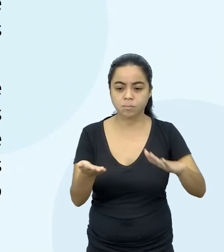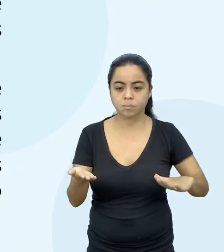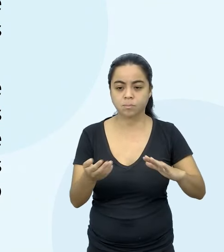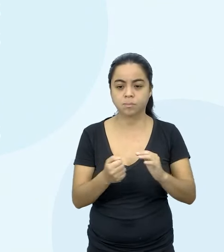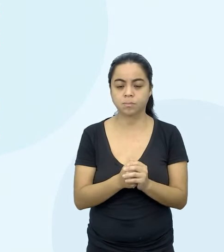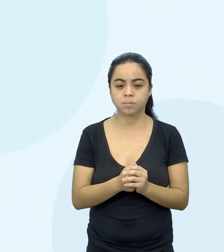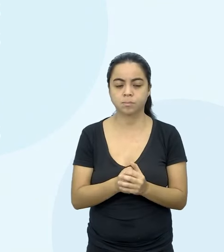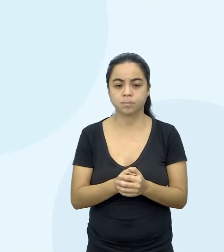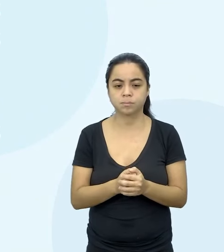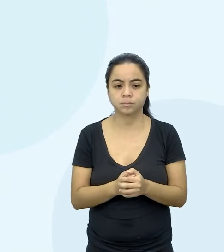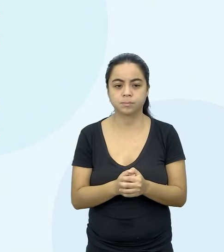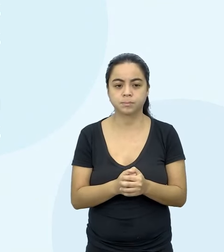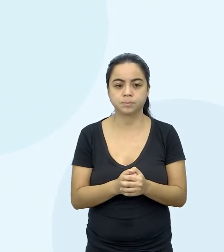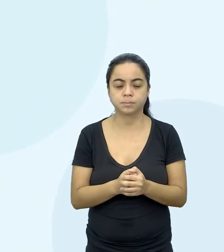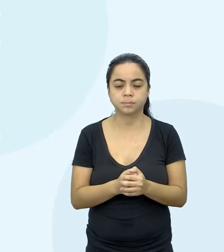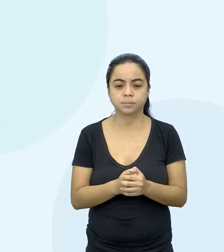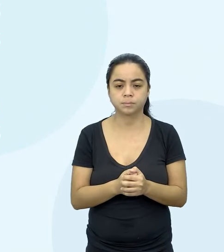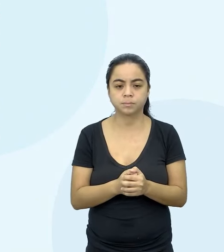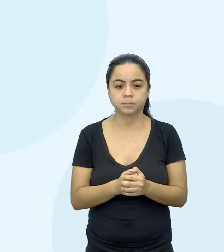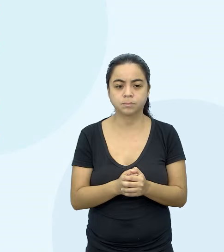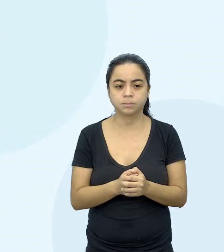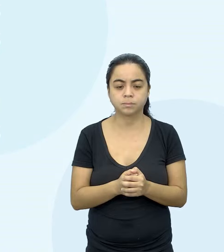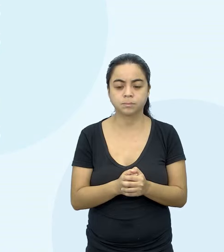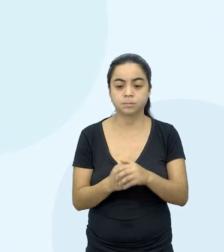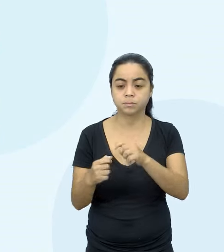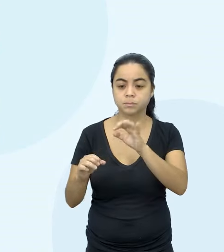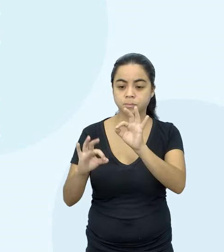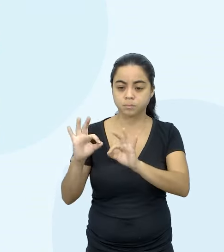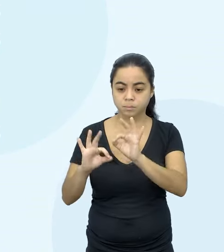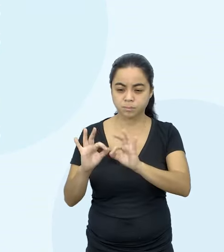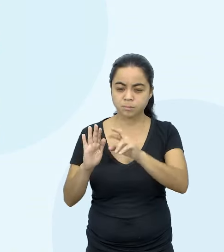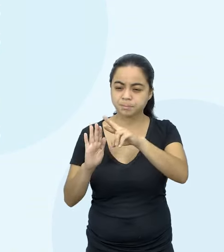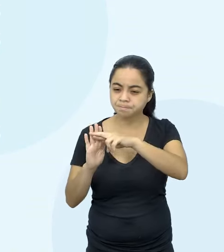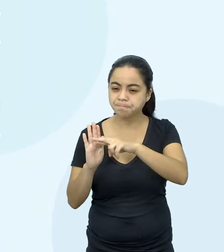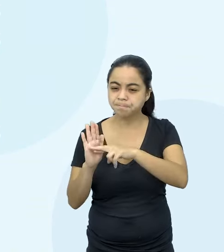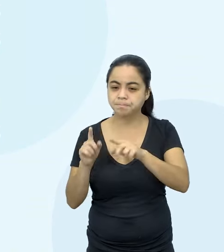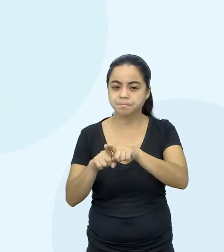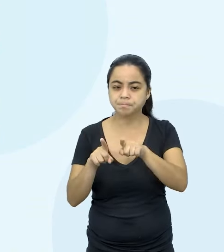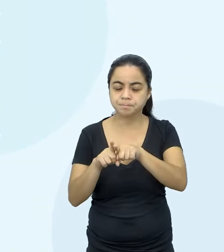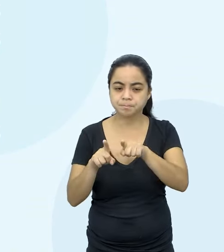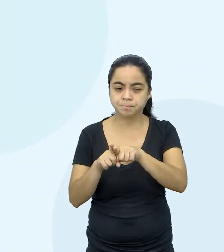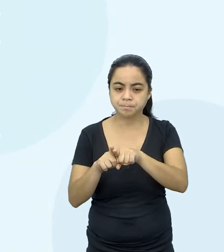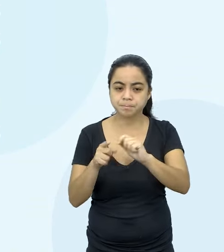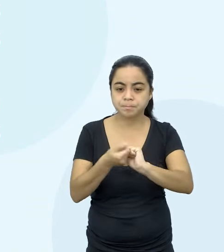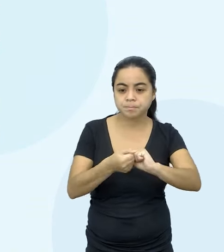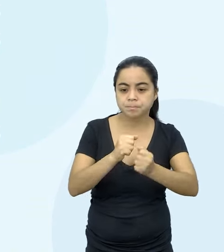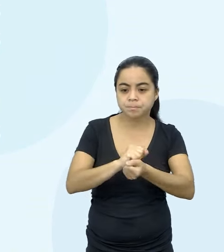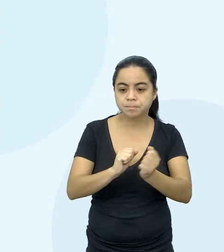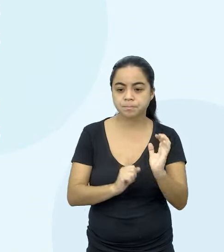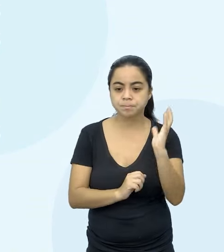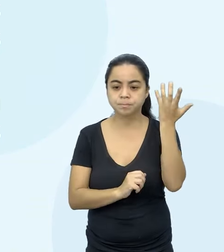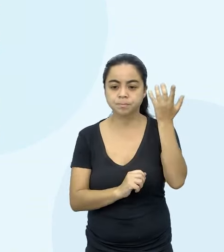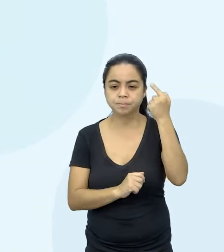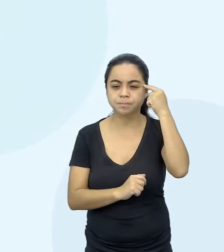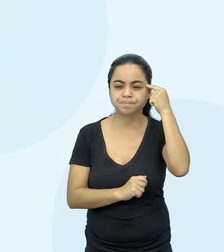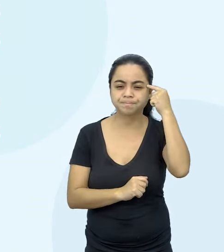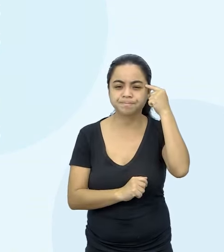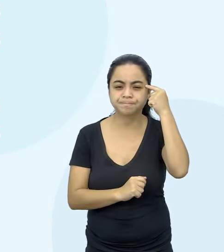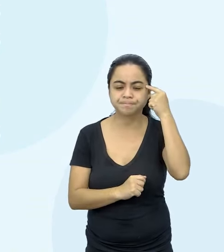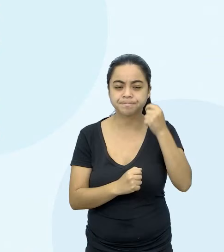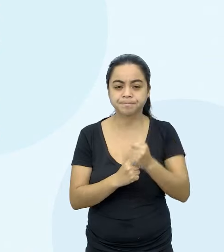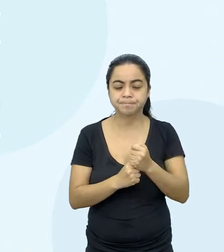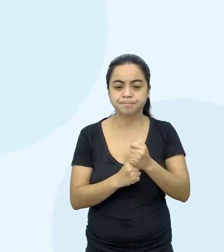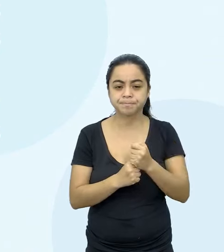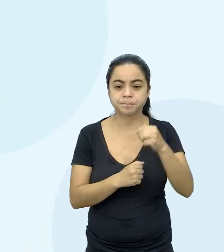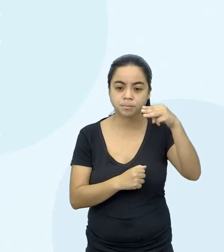favor. O planejar e adaptar as situações, né? Então, a orientação que a gente teve, né, Vivi, é de seguir o